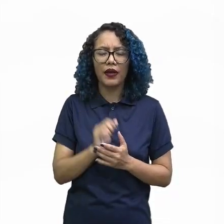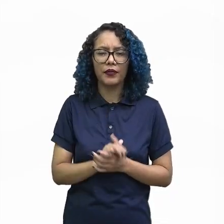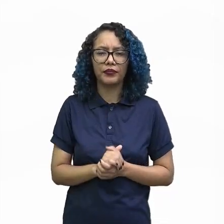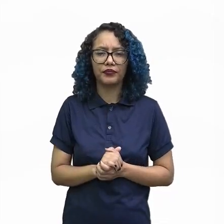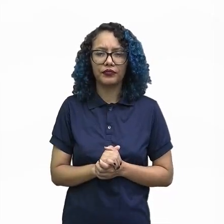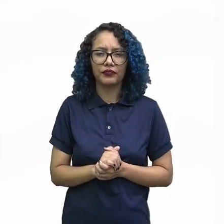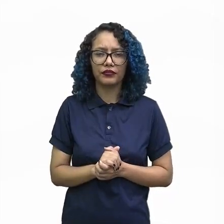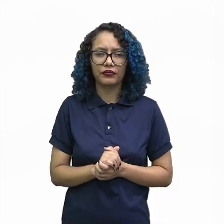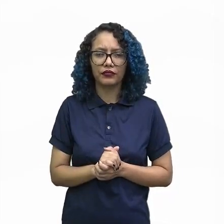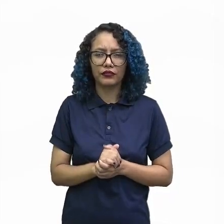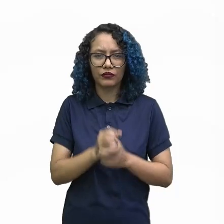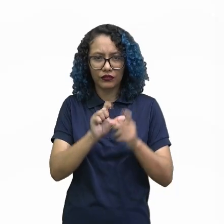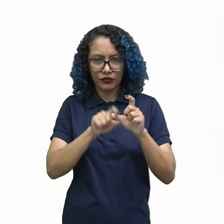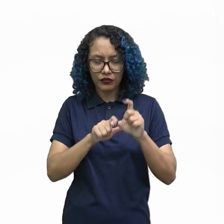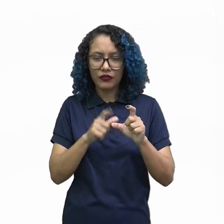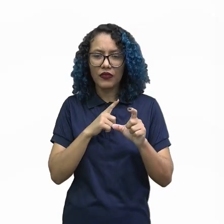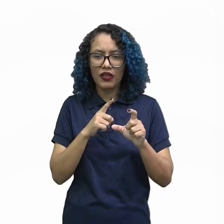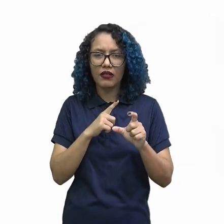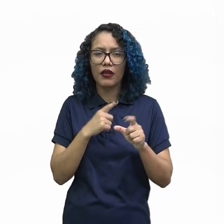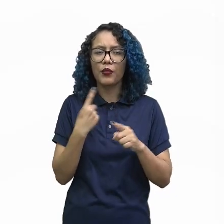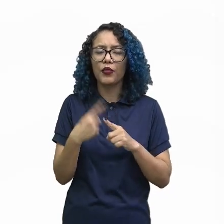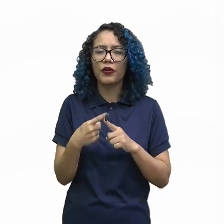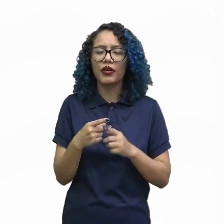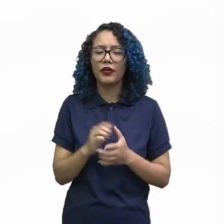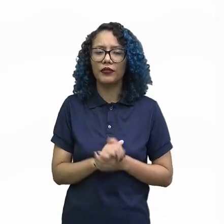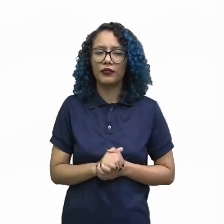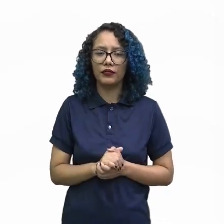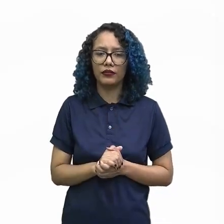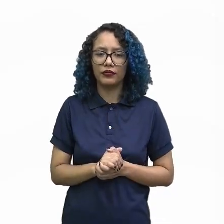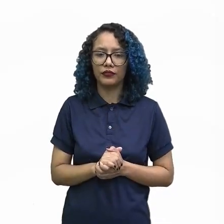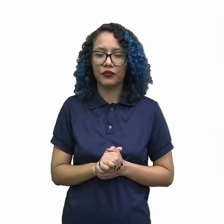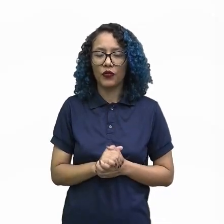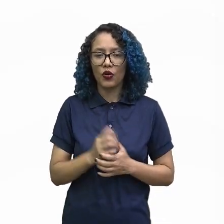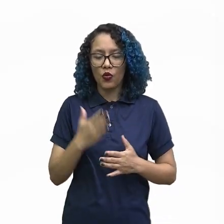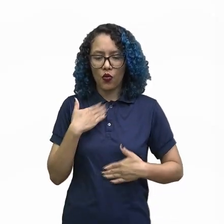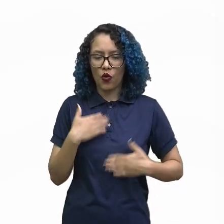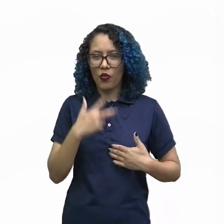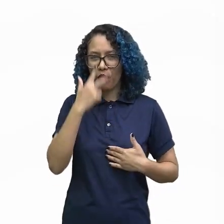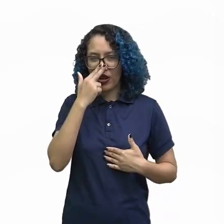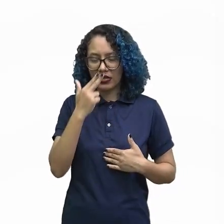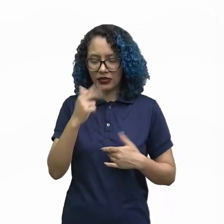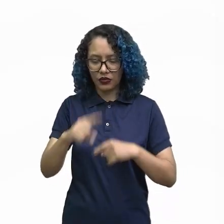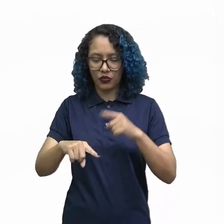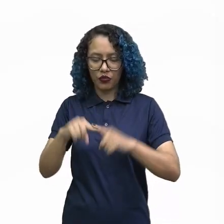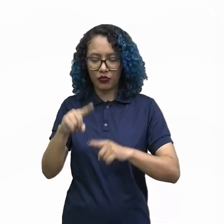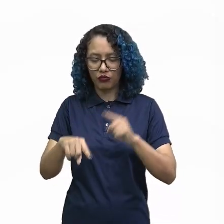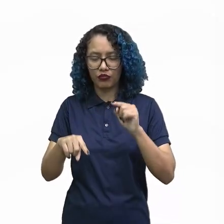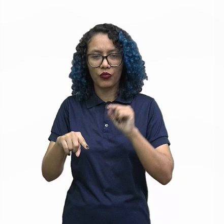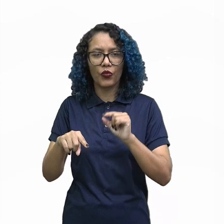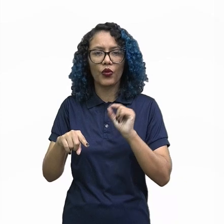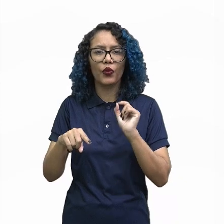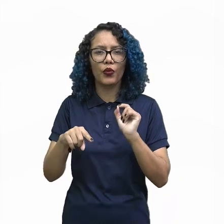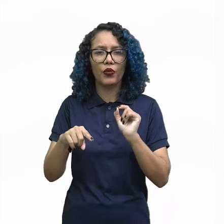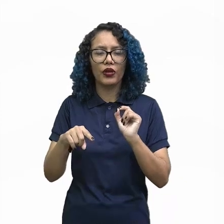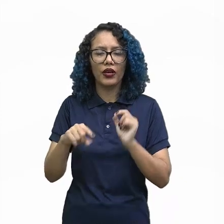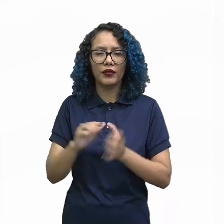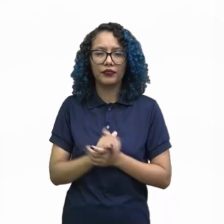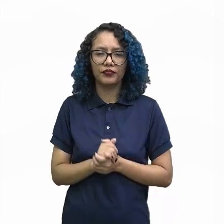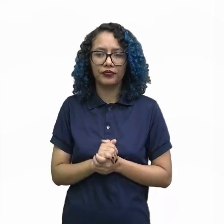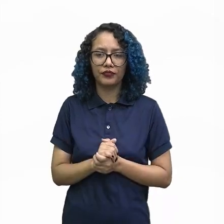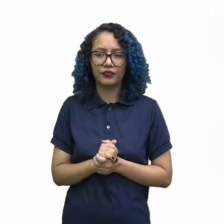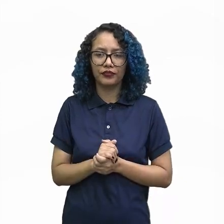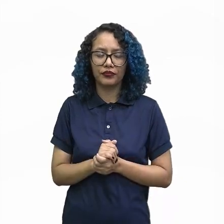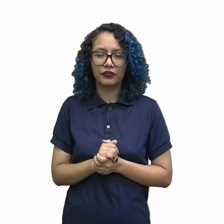corpo. Porque o corpo ele passou a ser como um objeto, algo que foi coisificado e